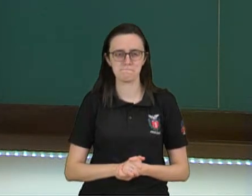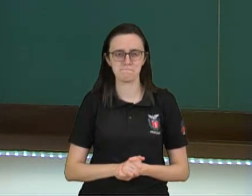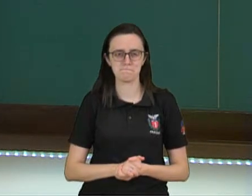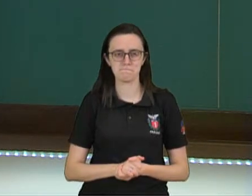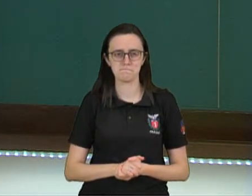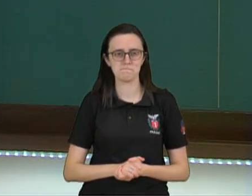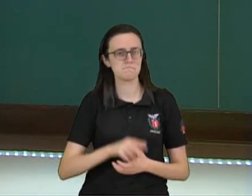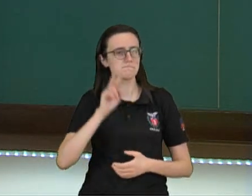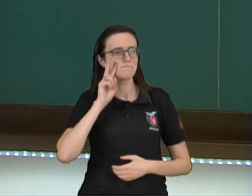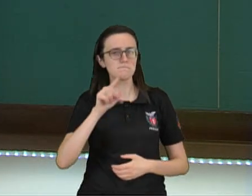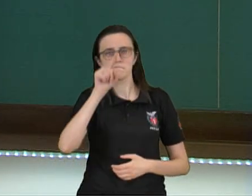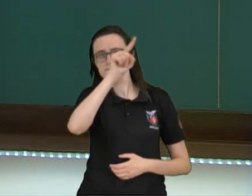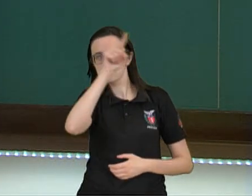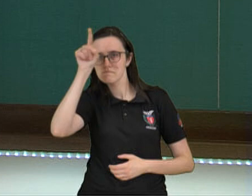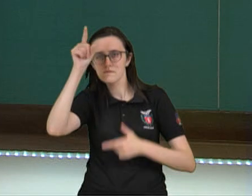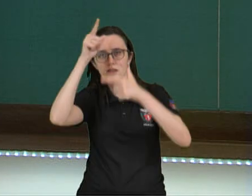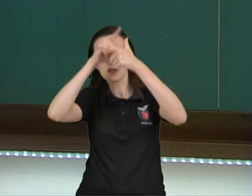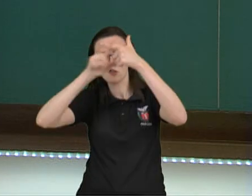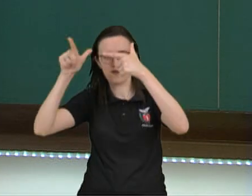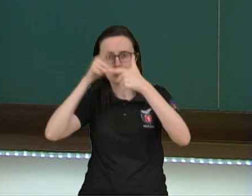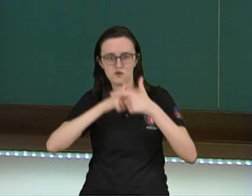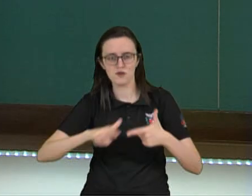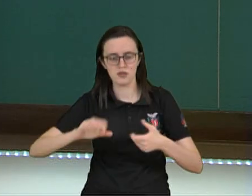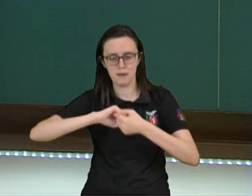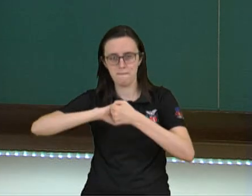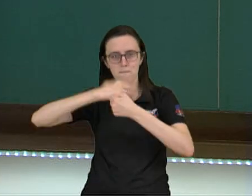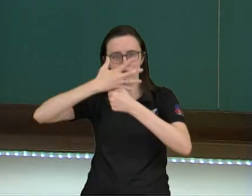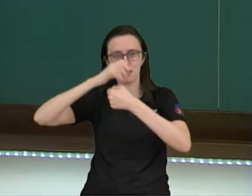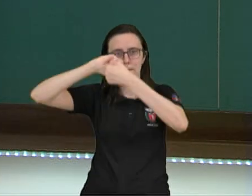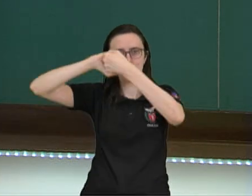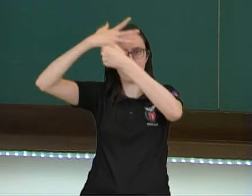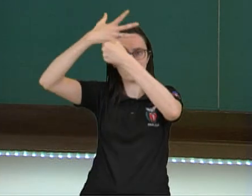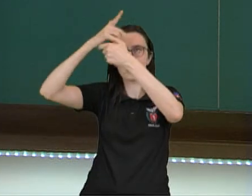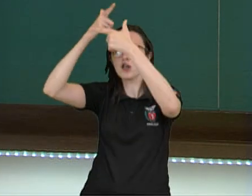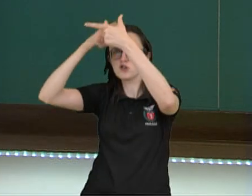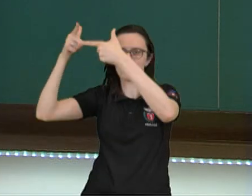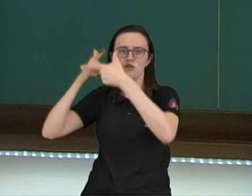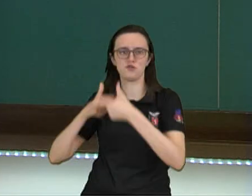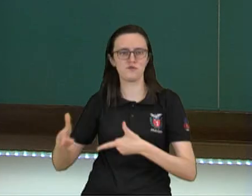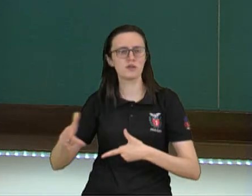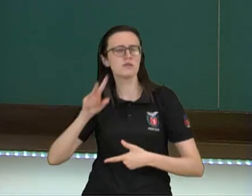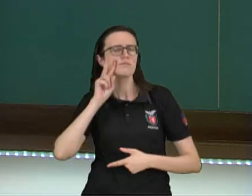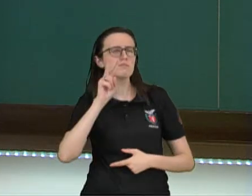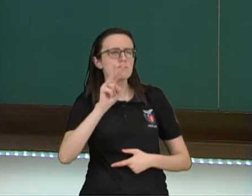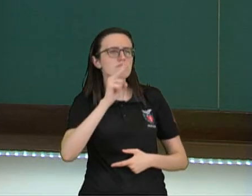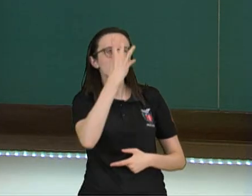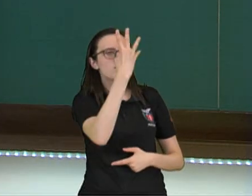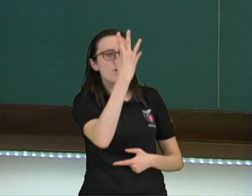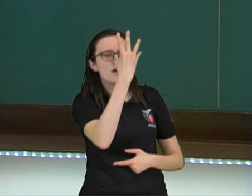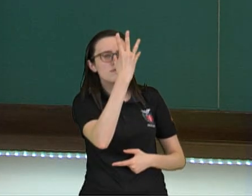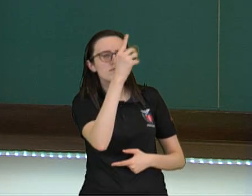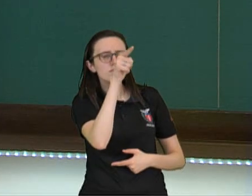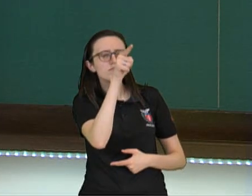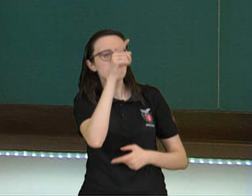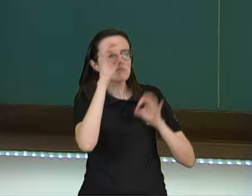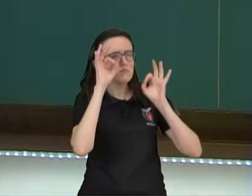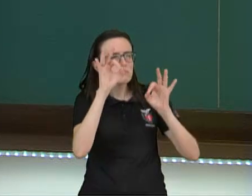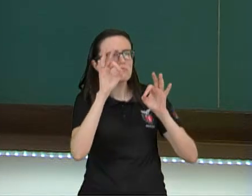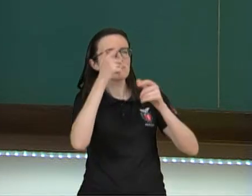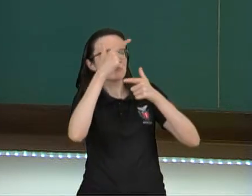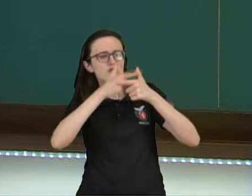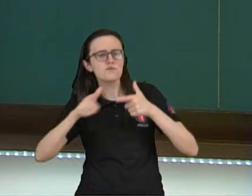gente, número com número, potência com potência. Então, 4 dividido por 1,325,